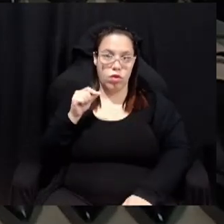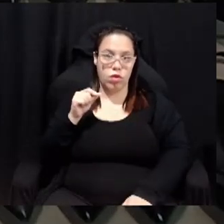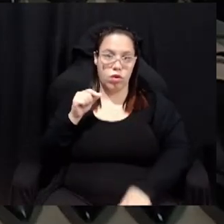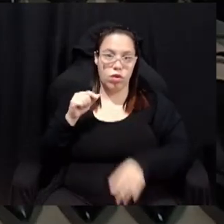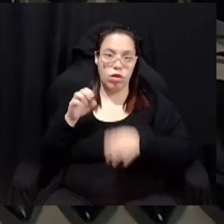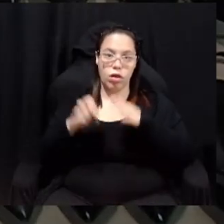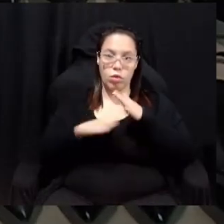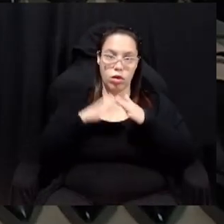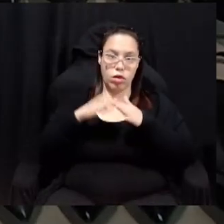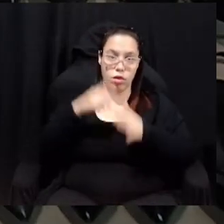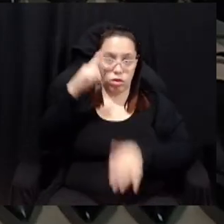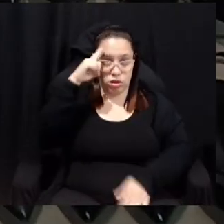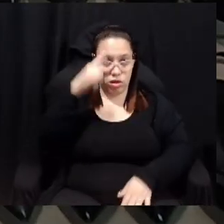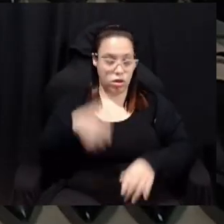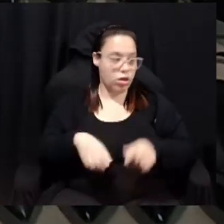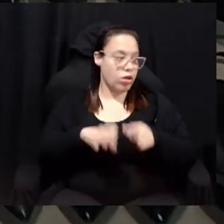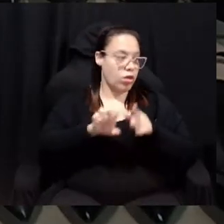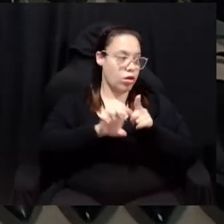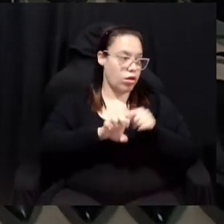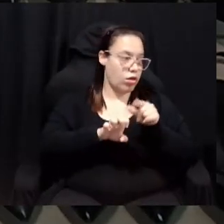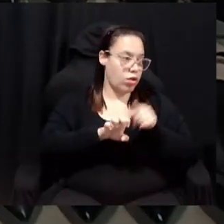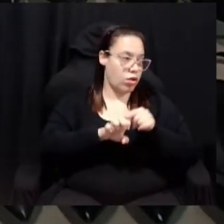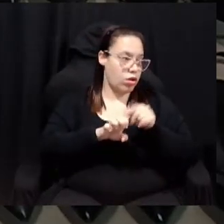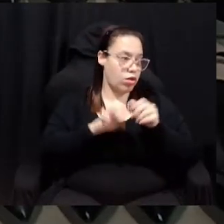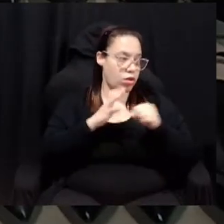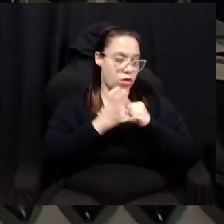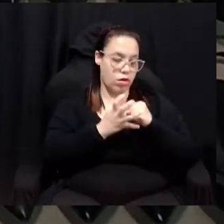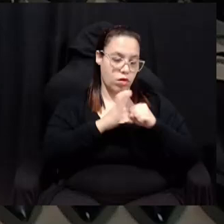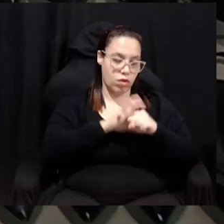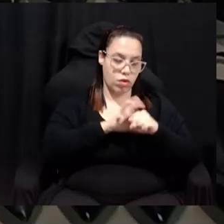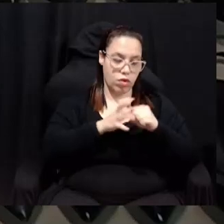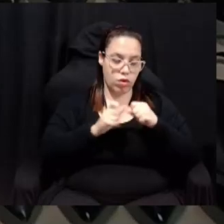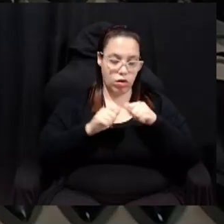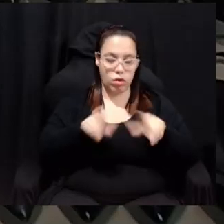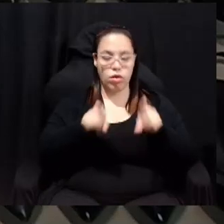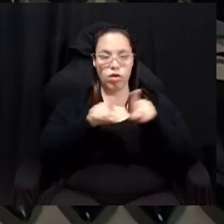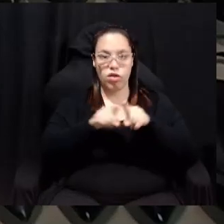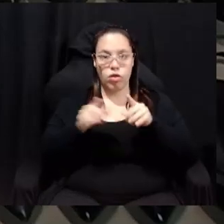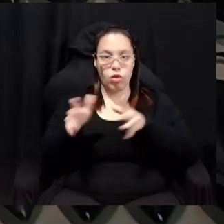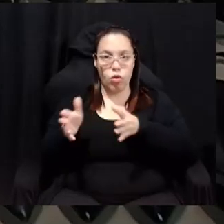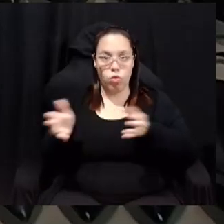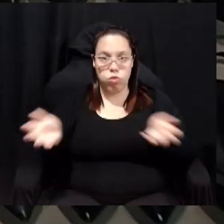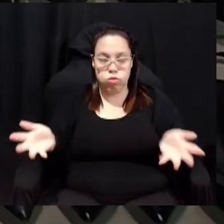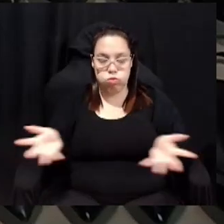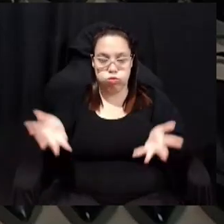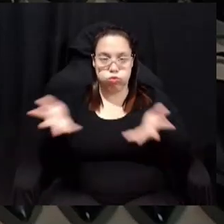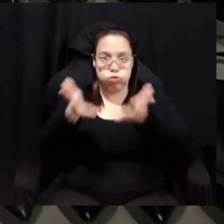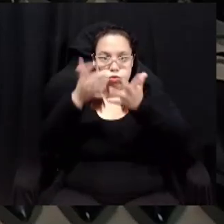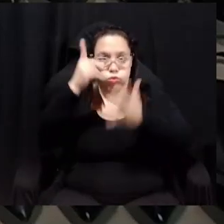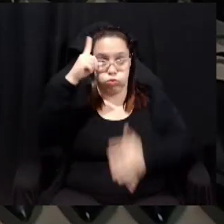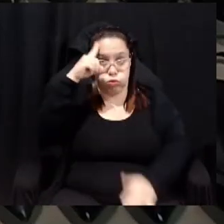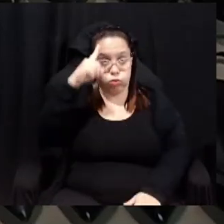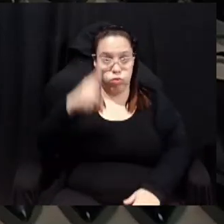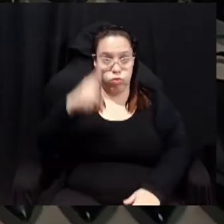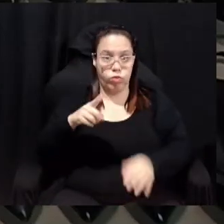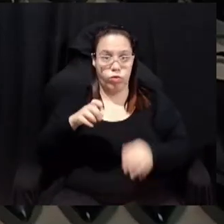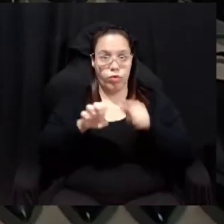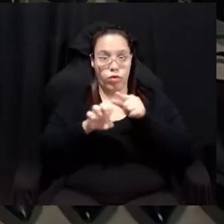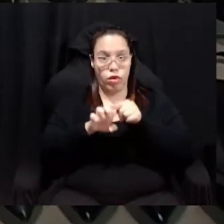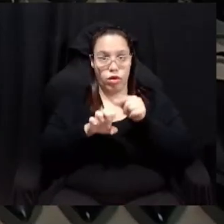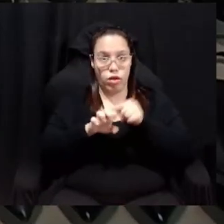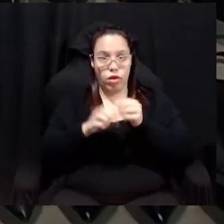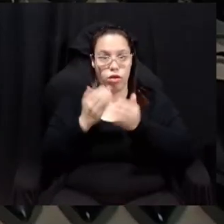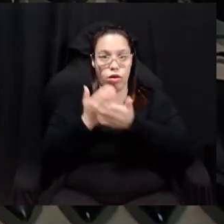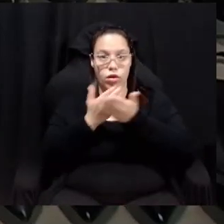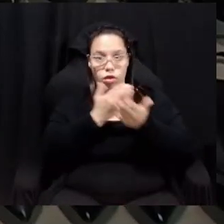decidi empreender. Foi logo ali na pandemia também, então acelerou um pouco a minha decisão de empreender. Eu estudei e logo